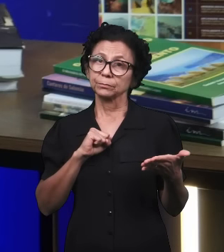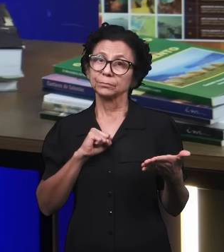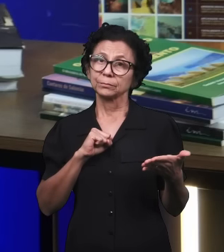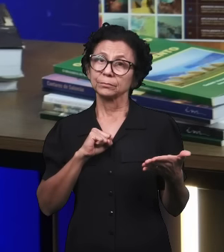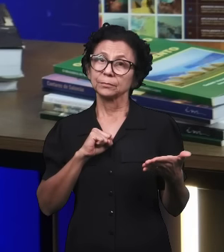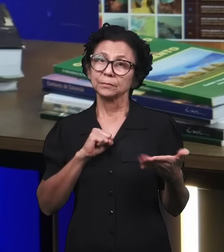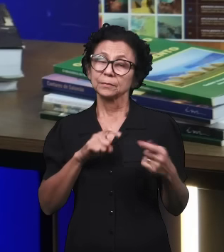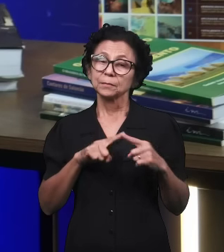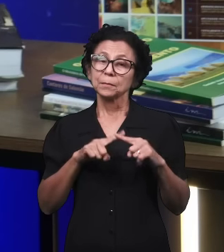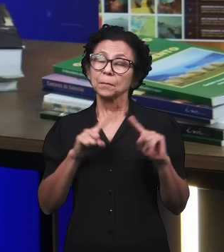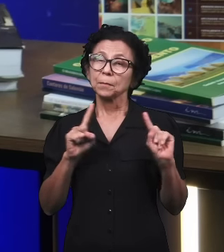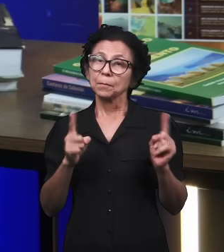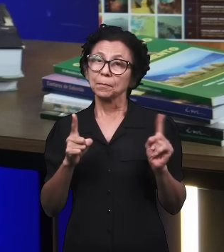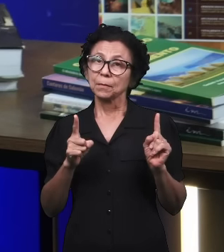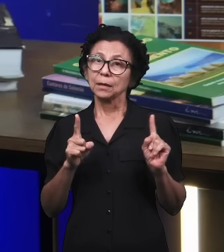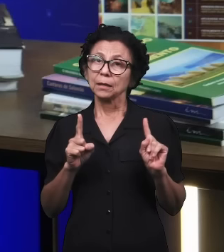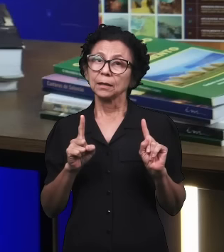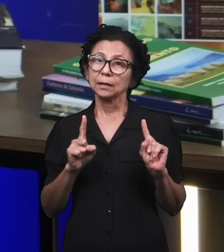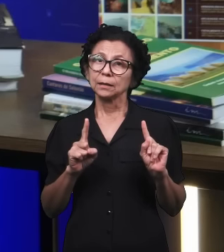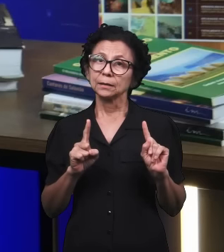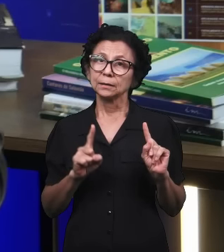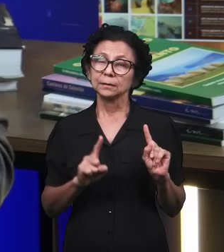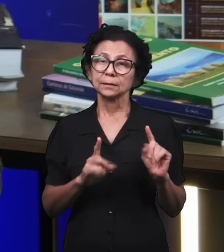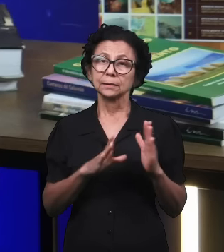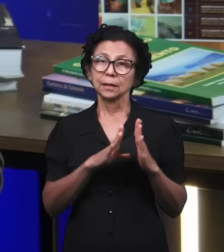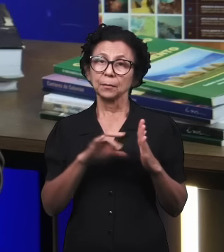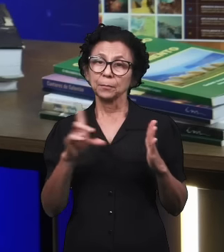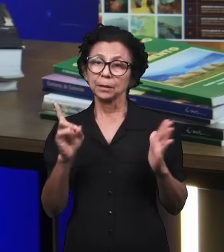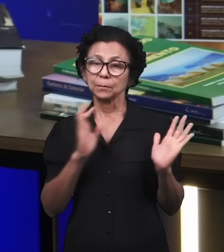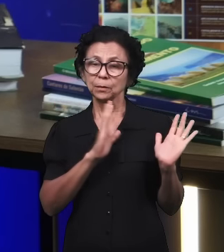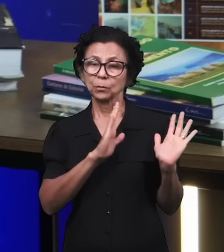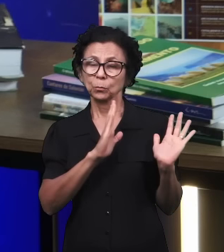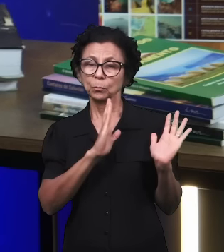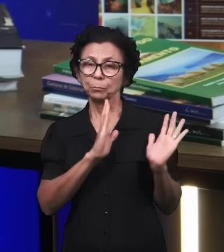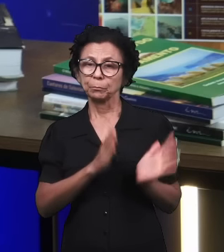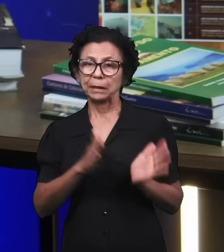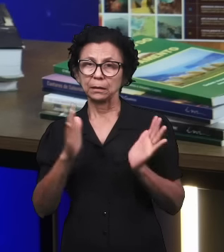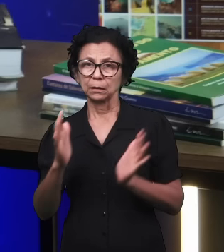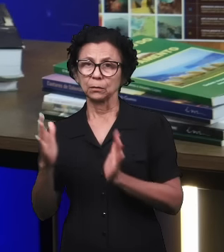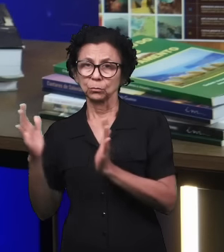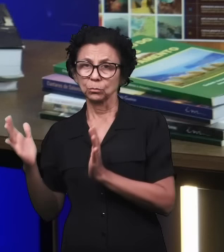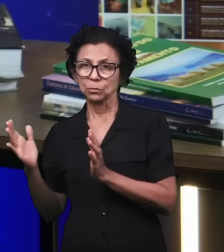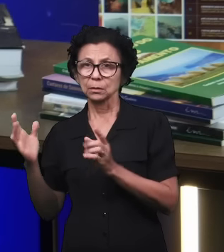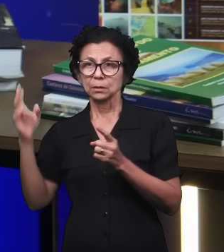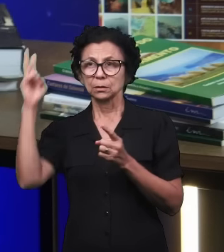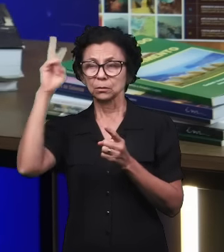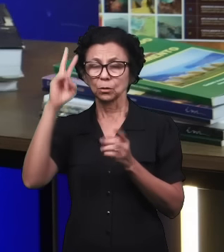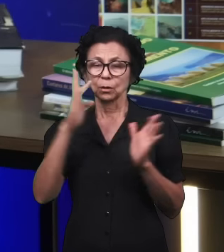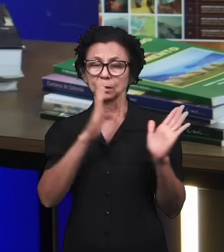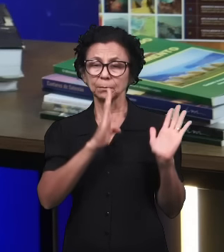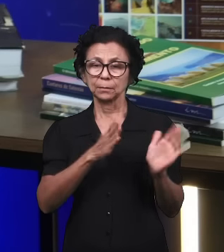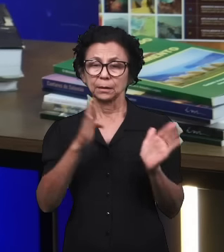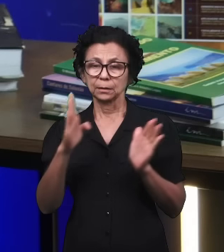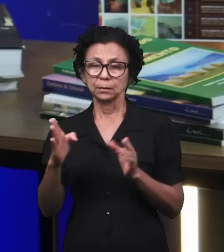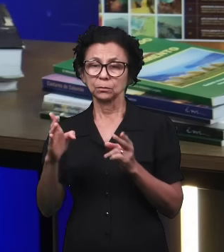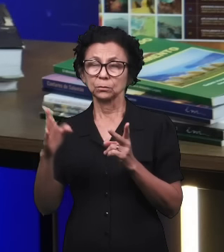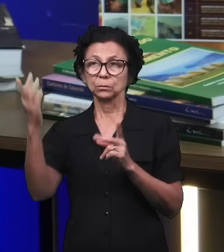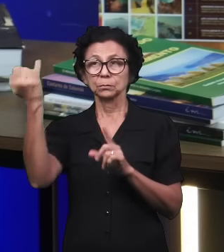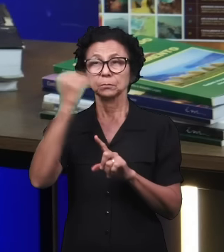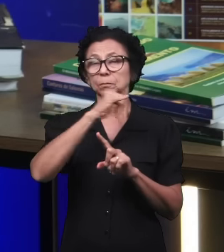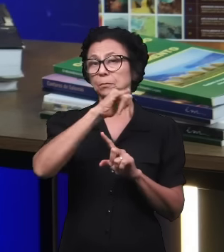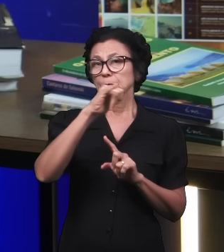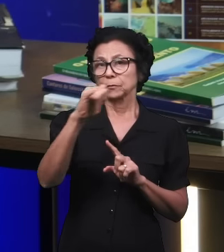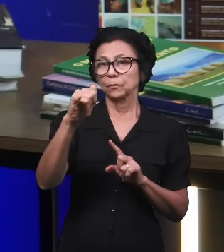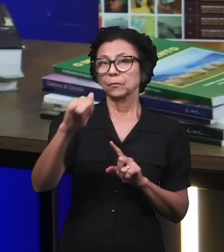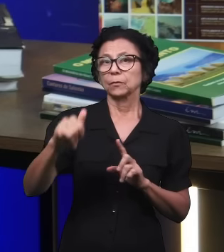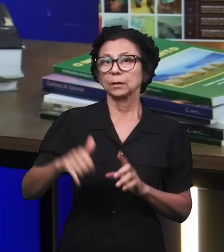né? Cronologia bíblica, histórica e profética. Você tem uma história, mas você tem uma profecia, você tem aquilo que é profético, aquilo que é o projeto